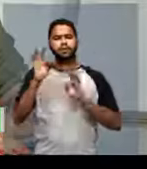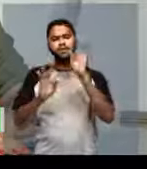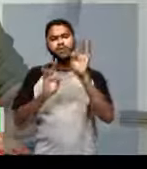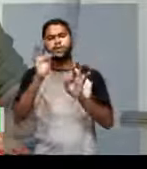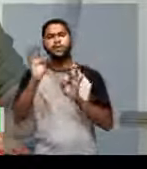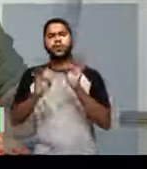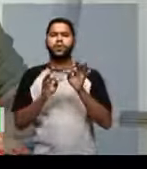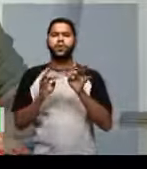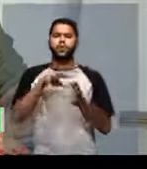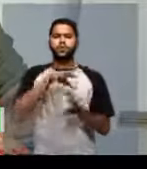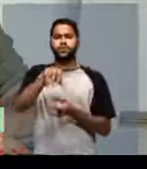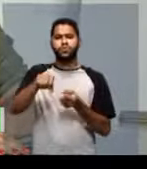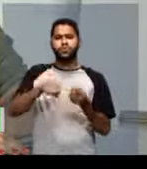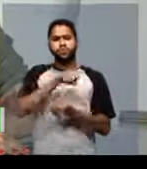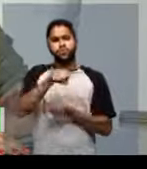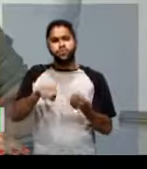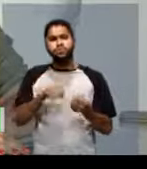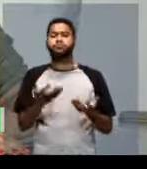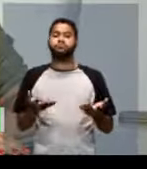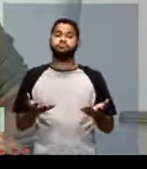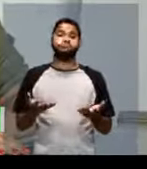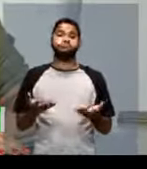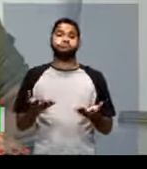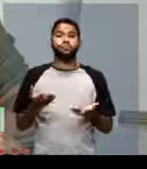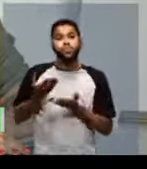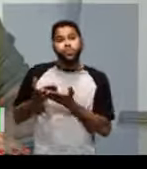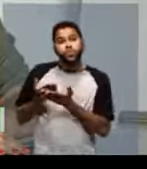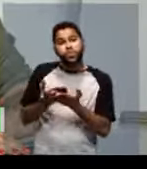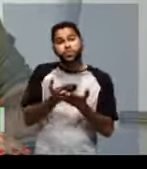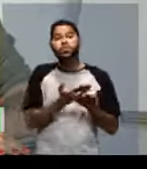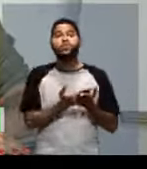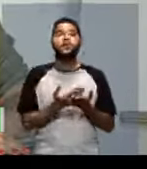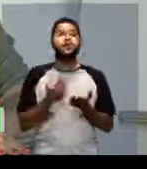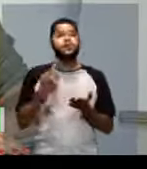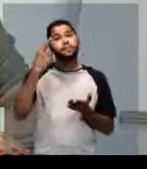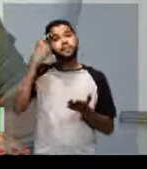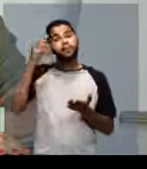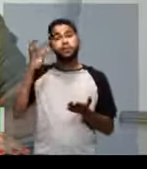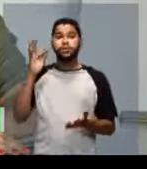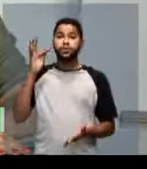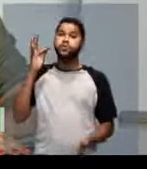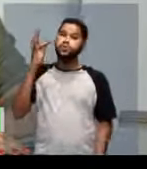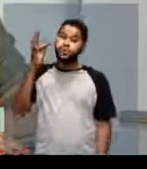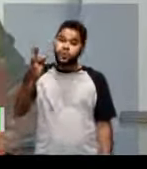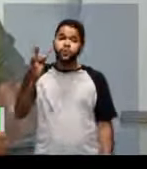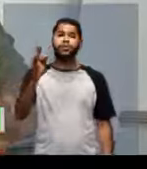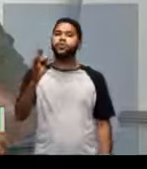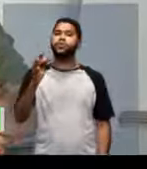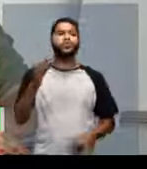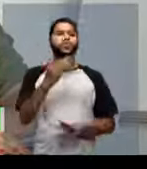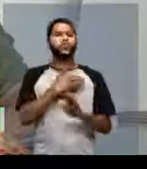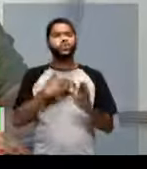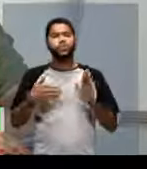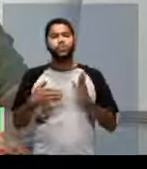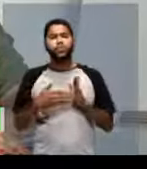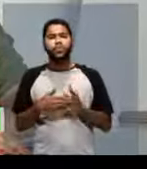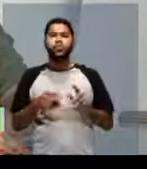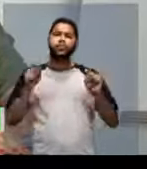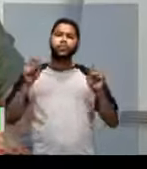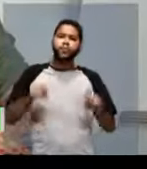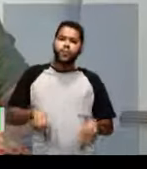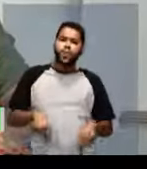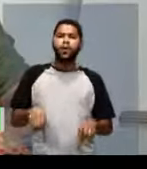sobre sustentabilidade ambiental. Então, estudar ciências é pensar no nosso futuro e tudo que a gente pode